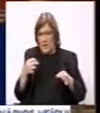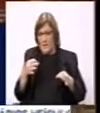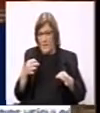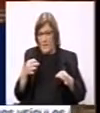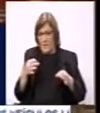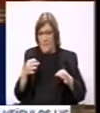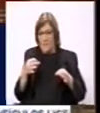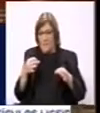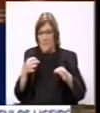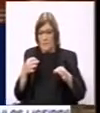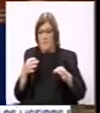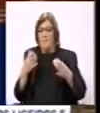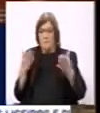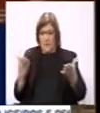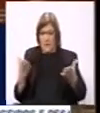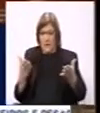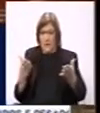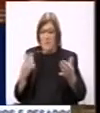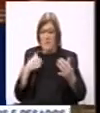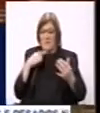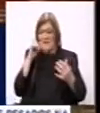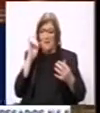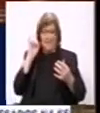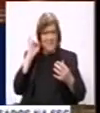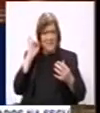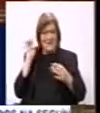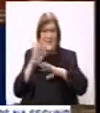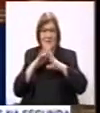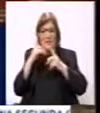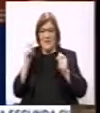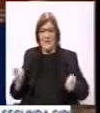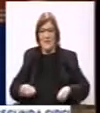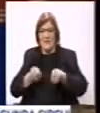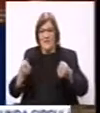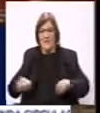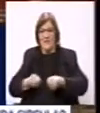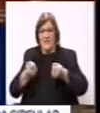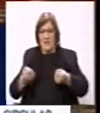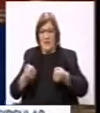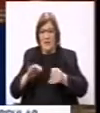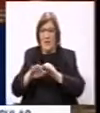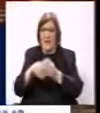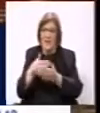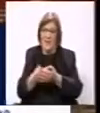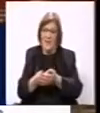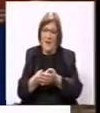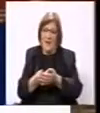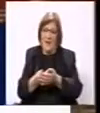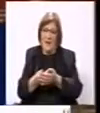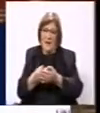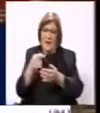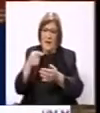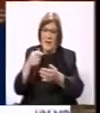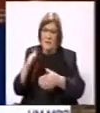é é um privilégio realmente existir um festival que proporciona este tipo de